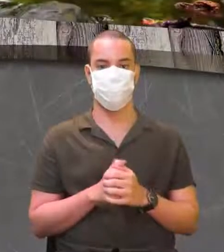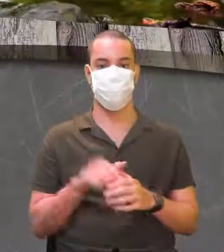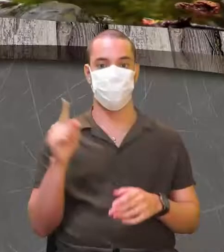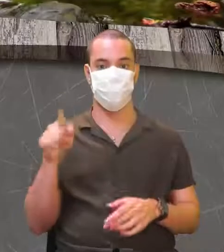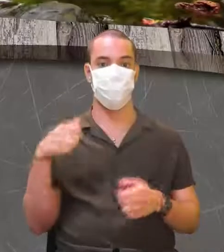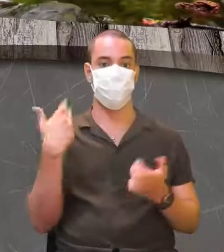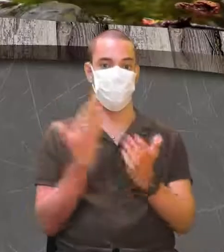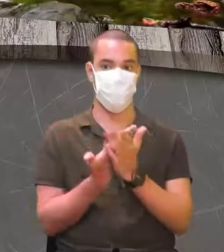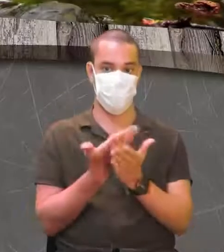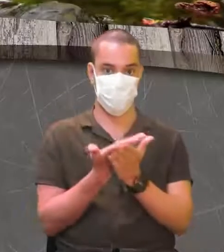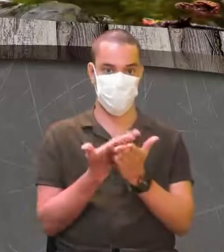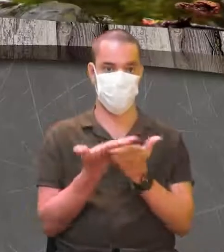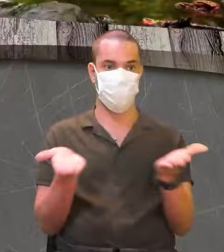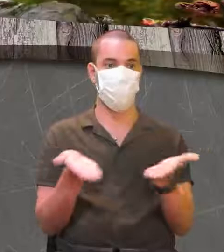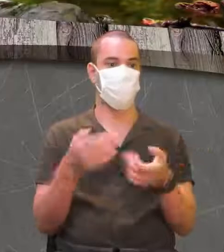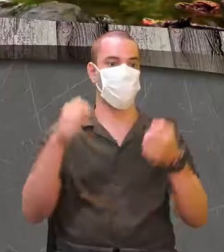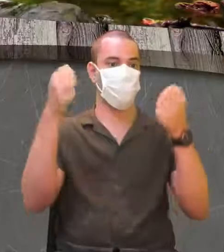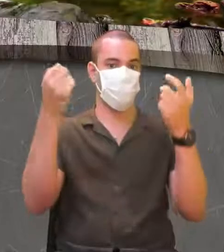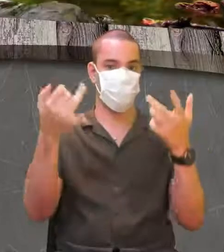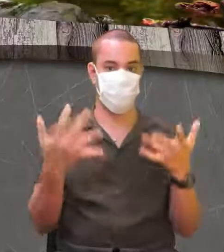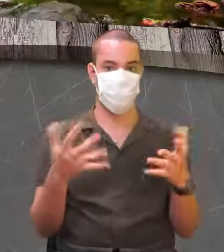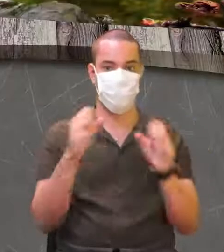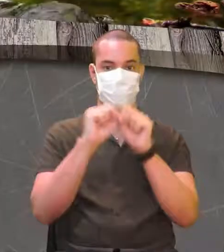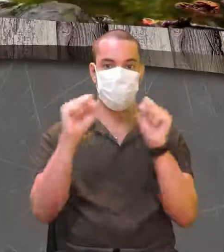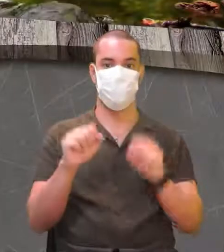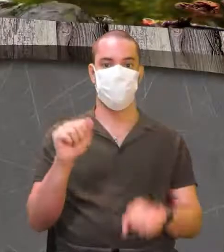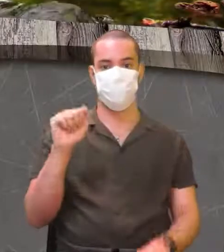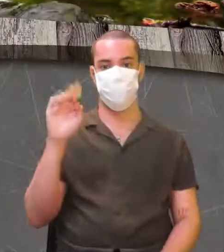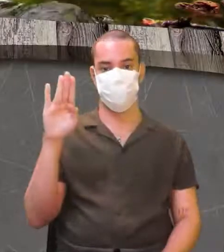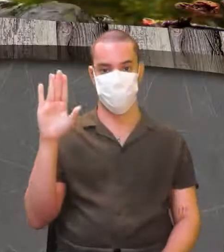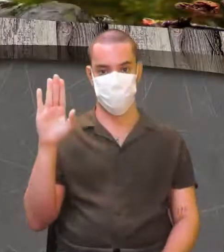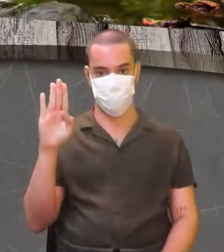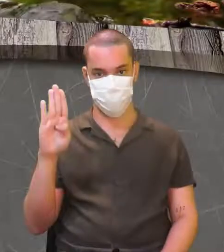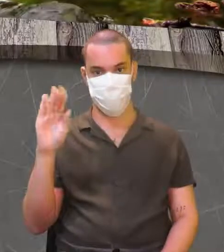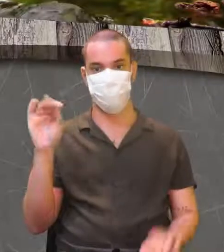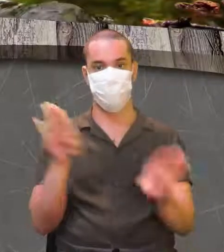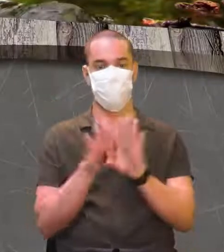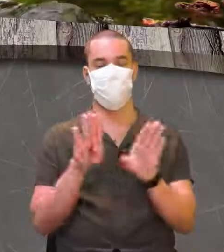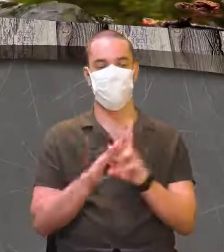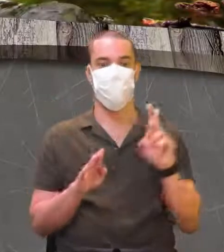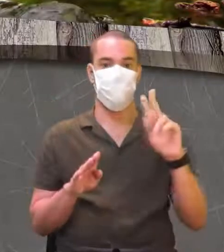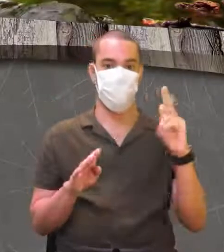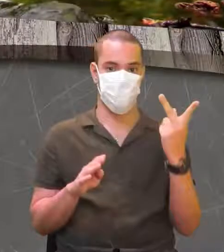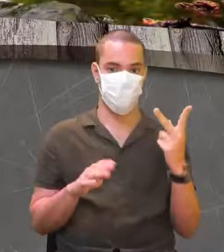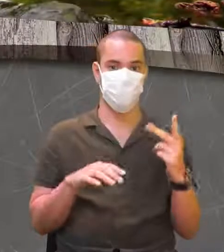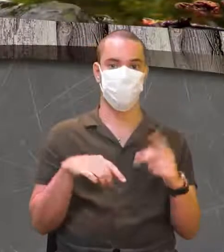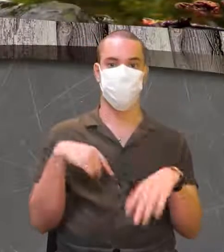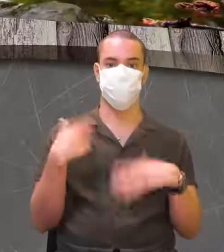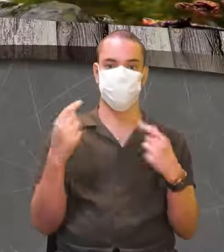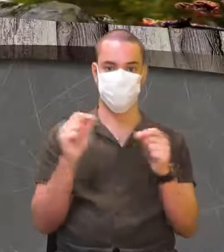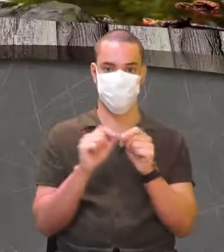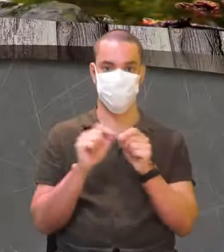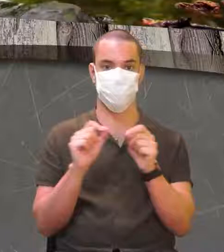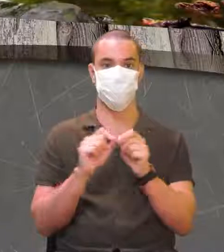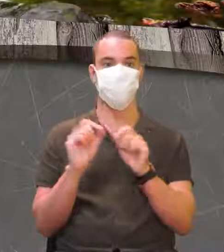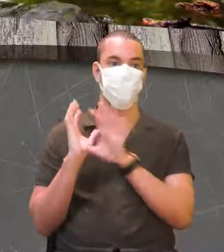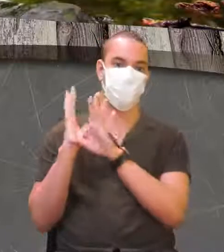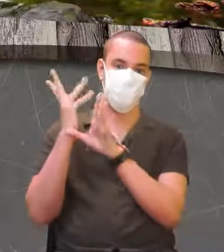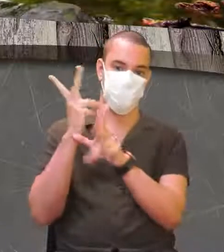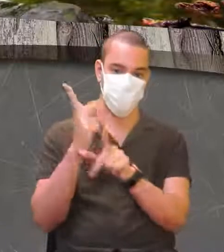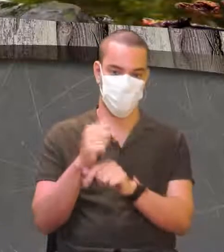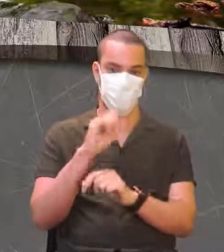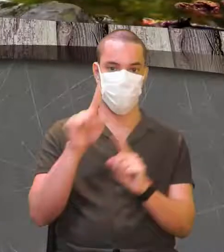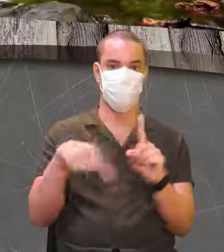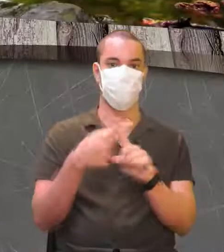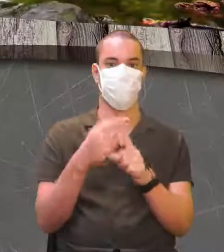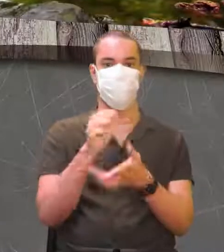Essa foi a nossa aula sobre o sistema ABO e o sistema RH. E aí, a gente vai fazer aquela revisãozinha